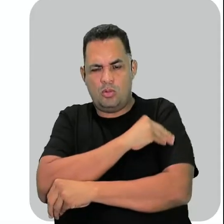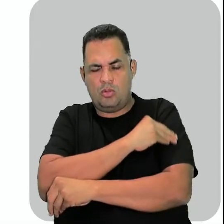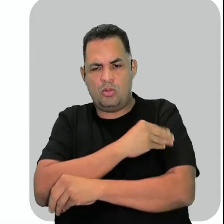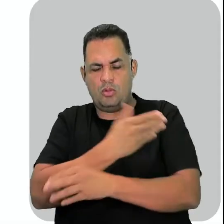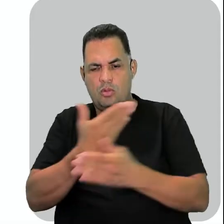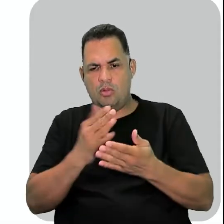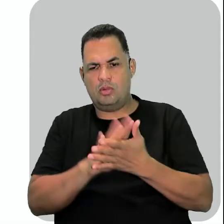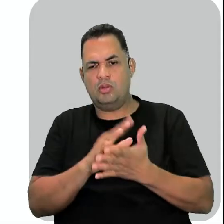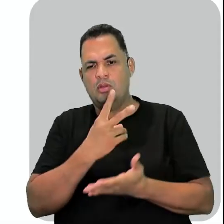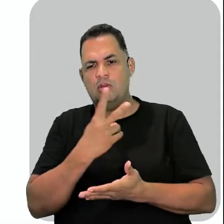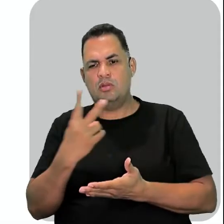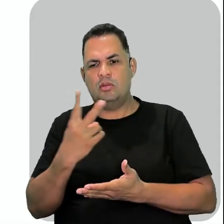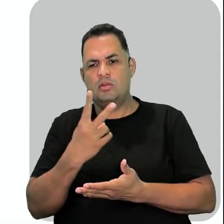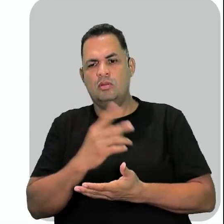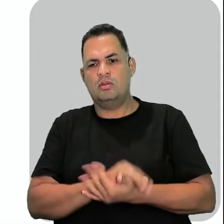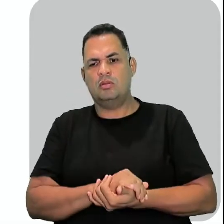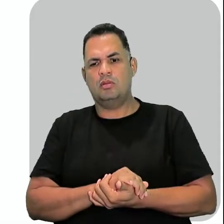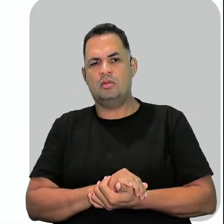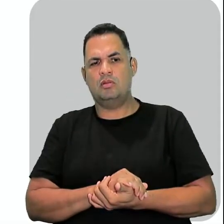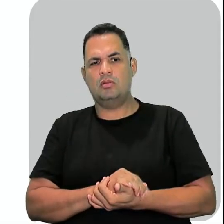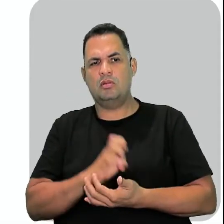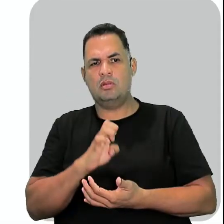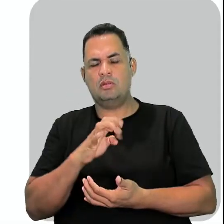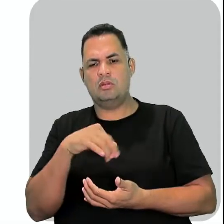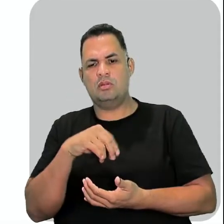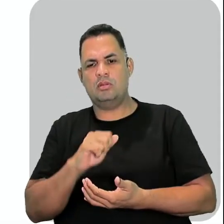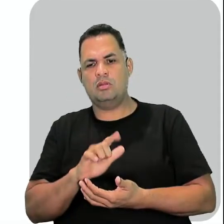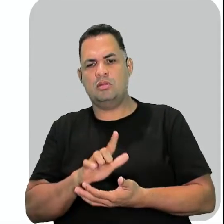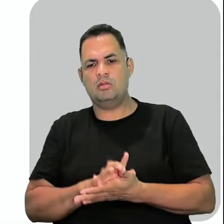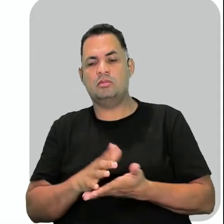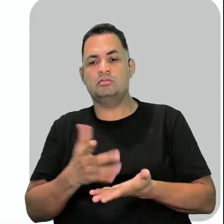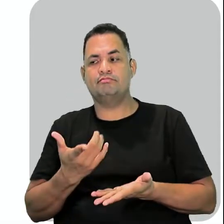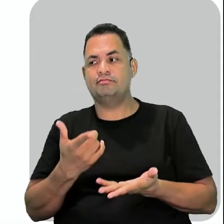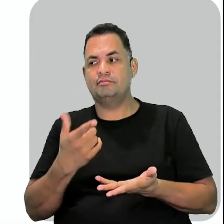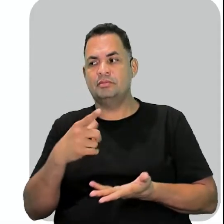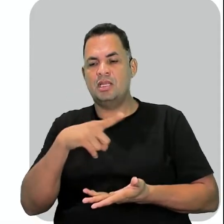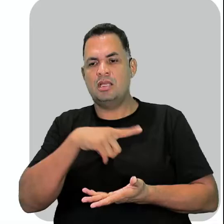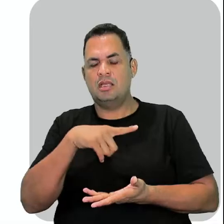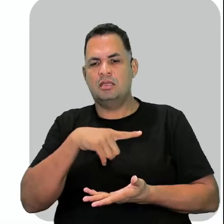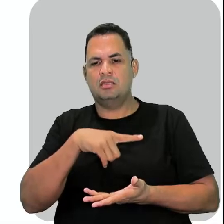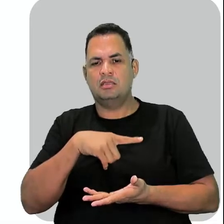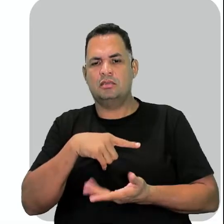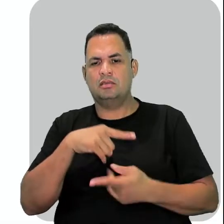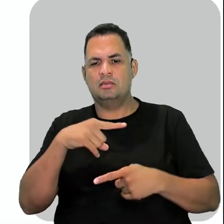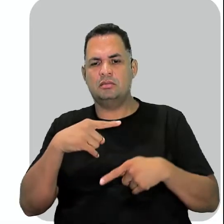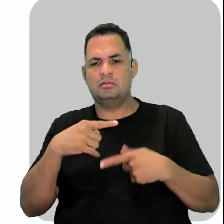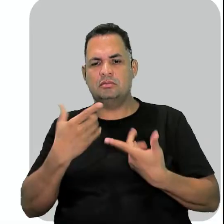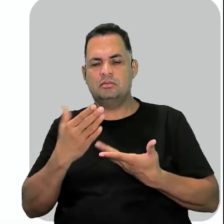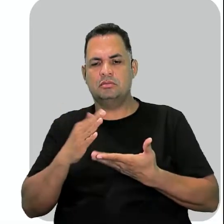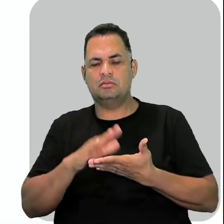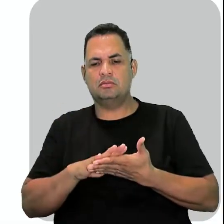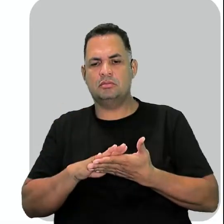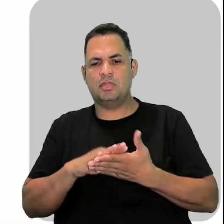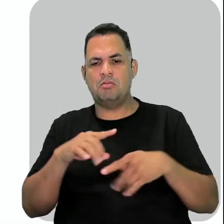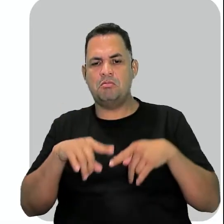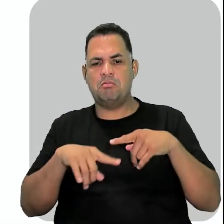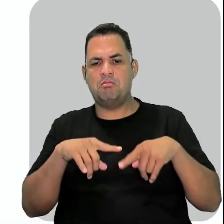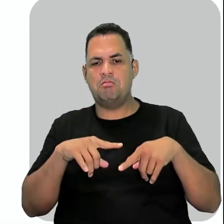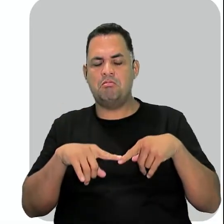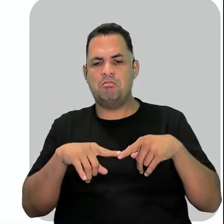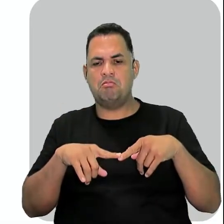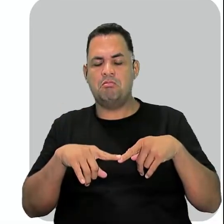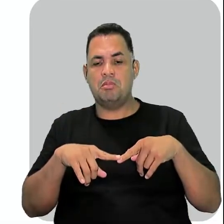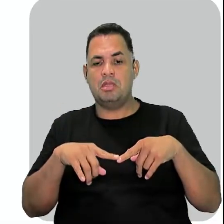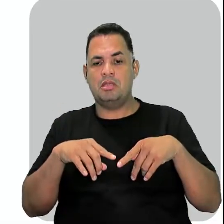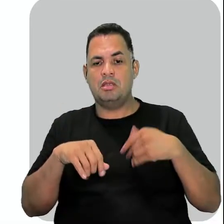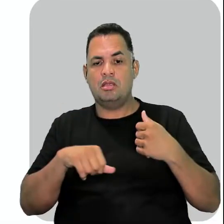de 2 etanol, aí a gente tem a produção de um éter, etílico. Por